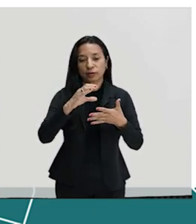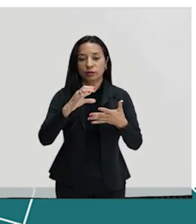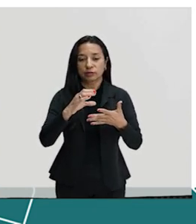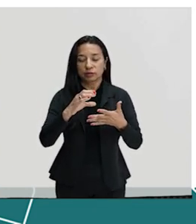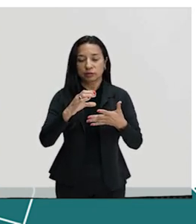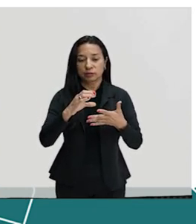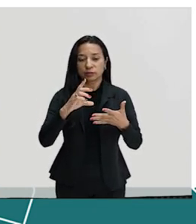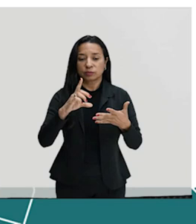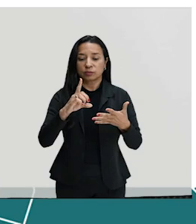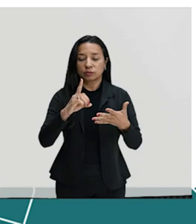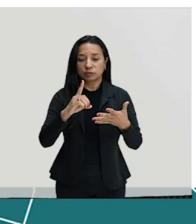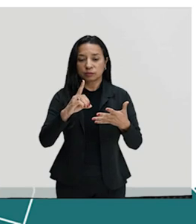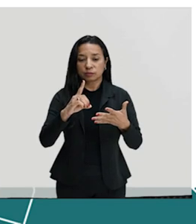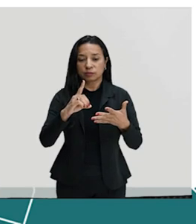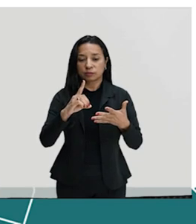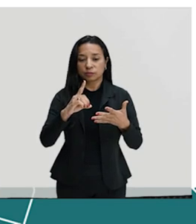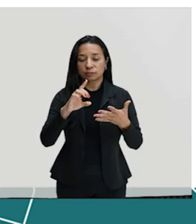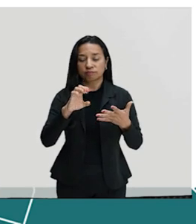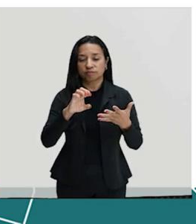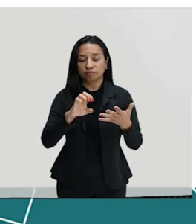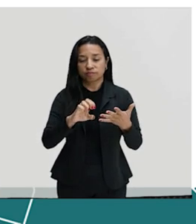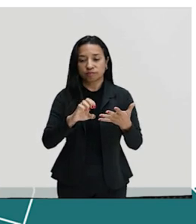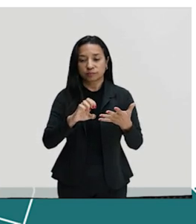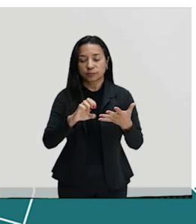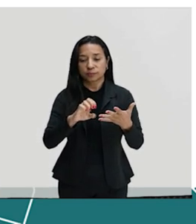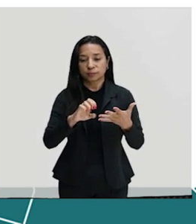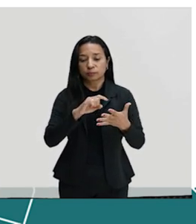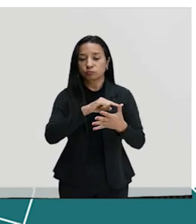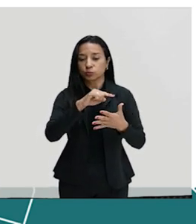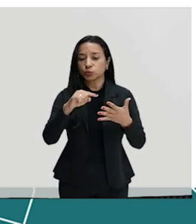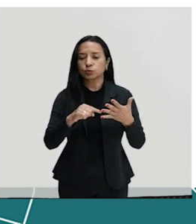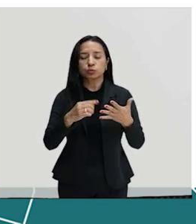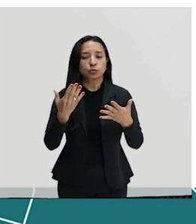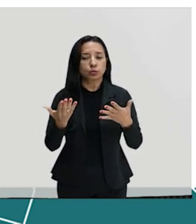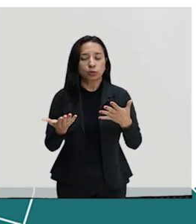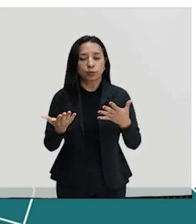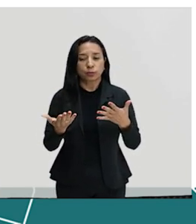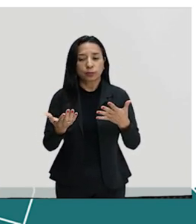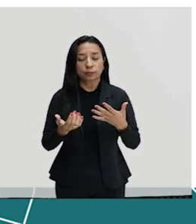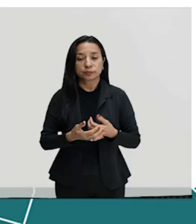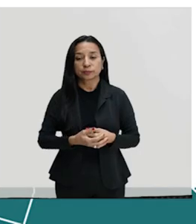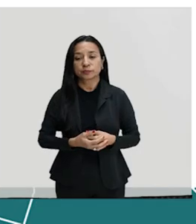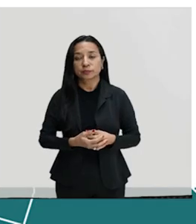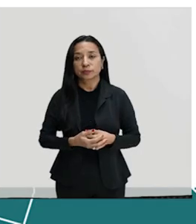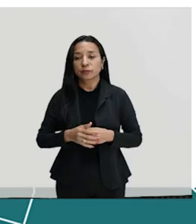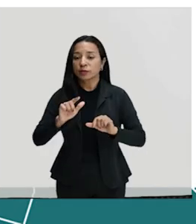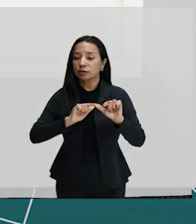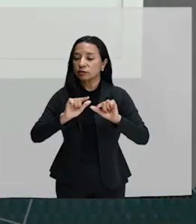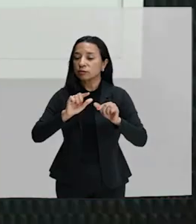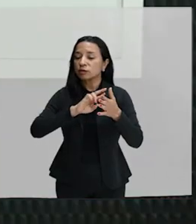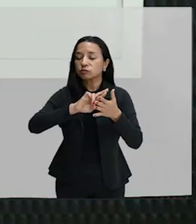44 na D 27 na letra e 1 então seguinte estamos trabalhando com